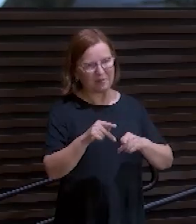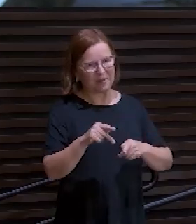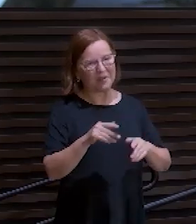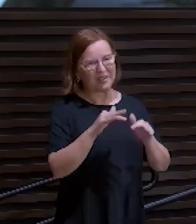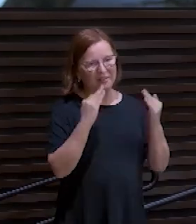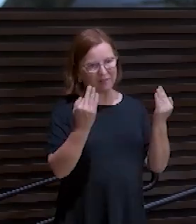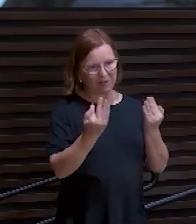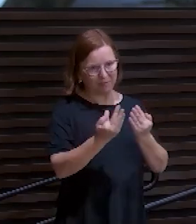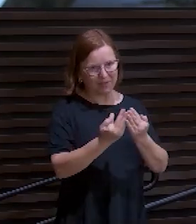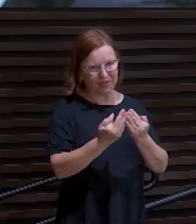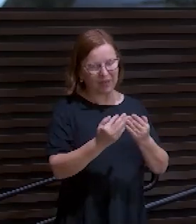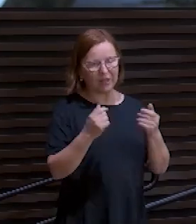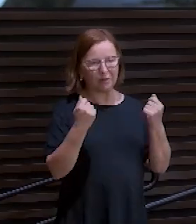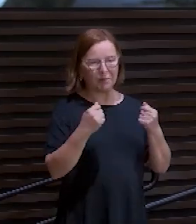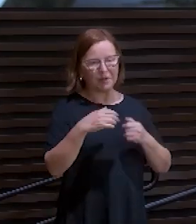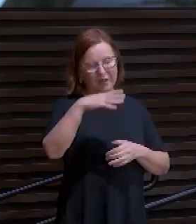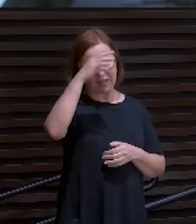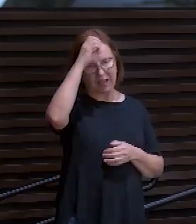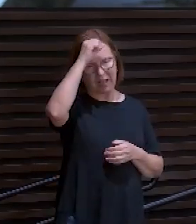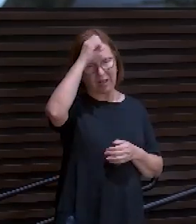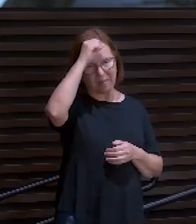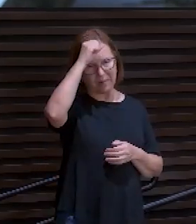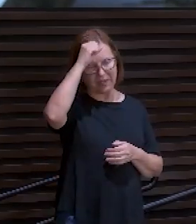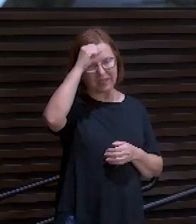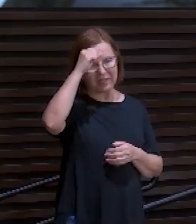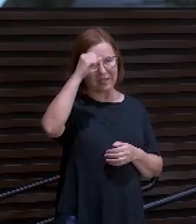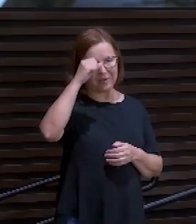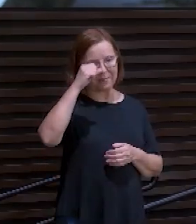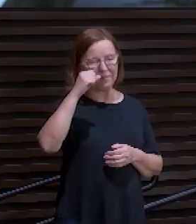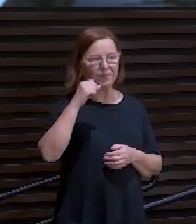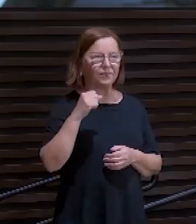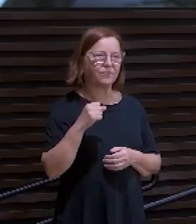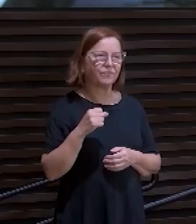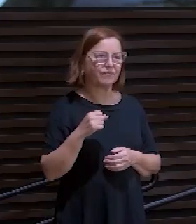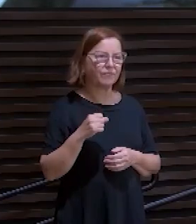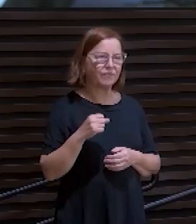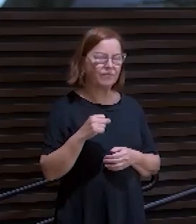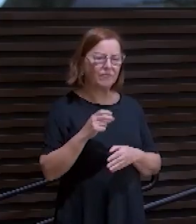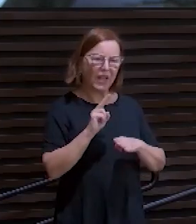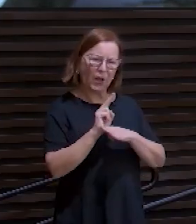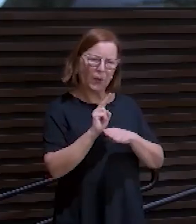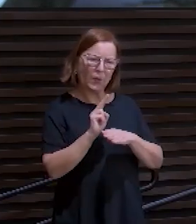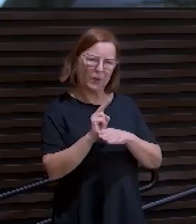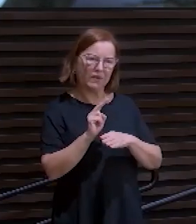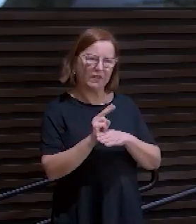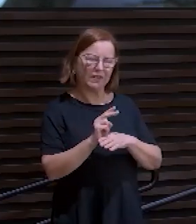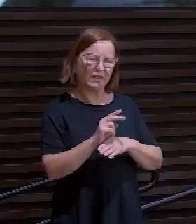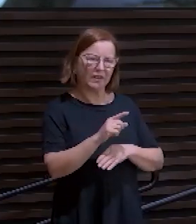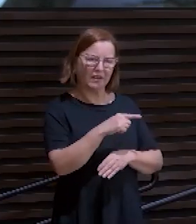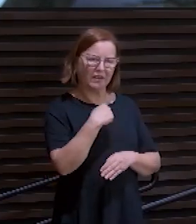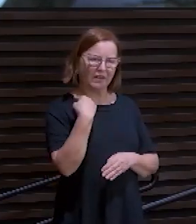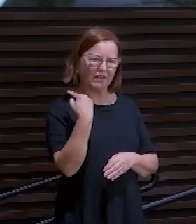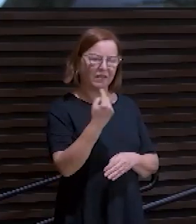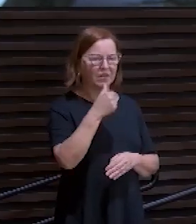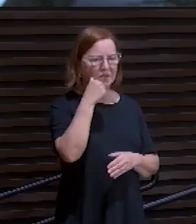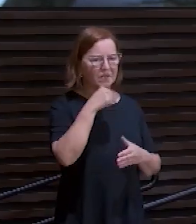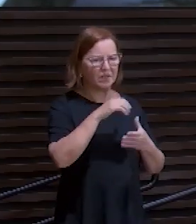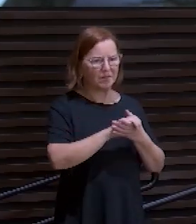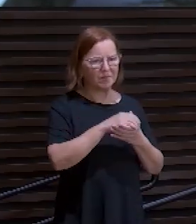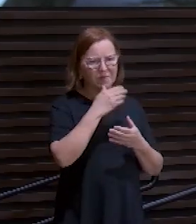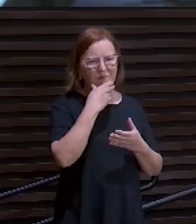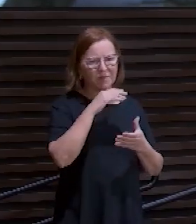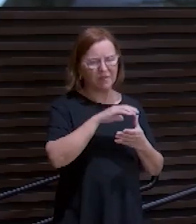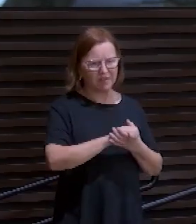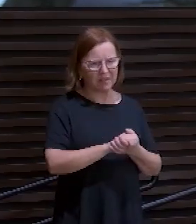cônjuge, com os nossos filhos, os filhos com os seus pais, e isso num ambiente